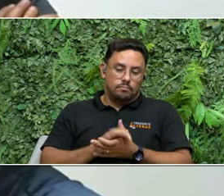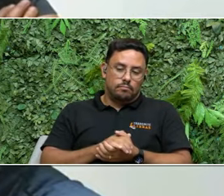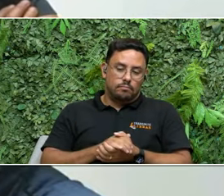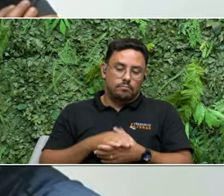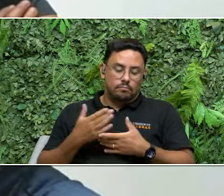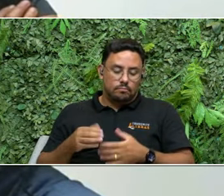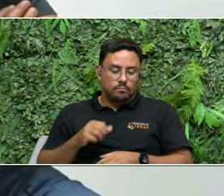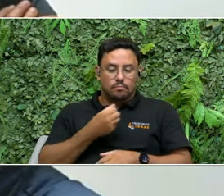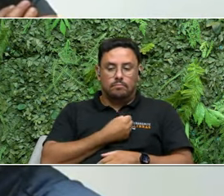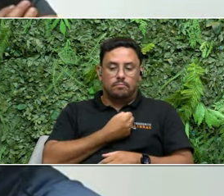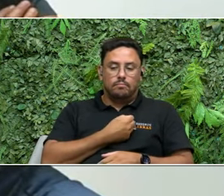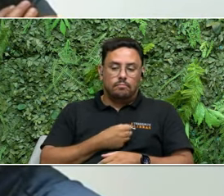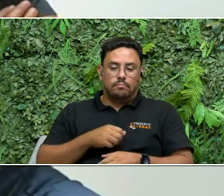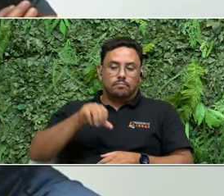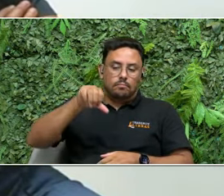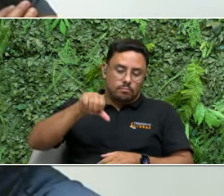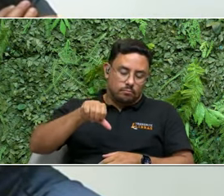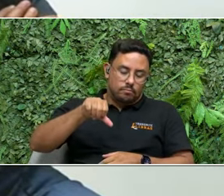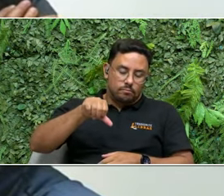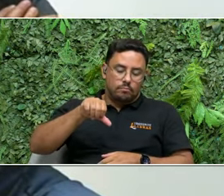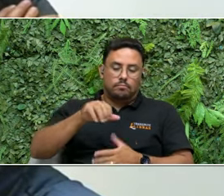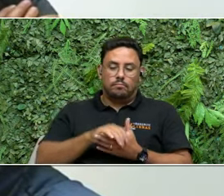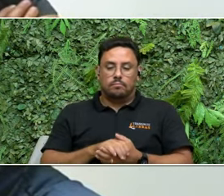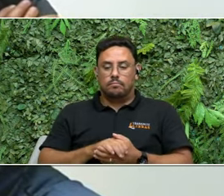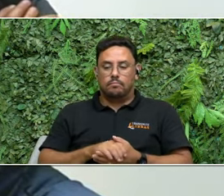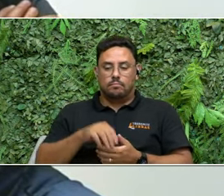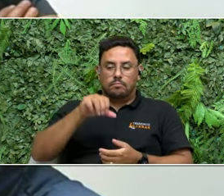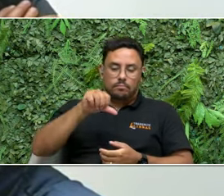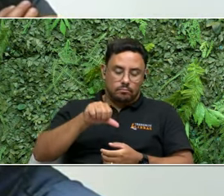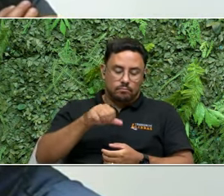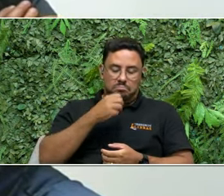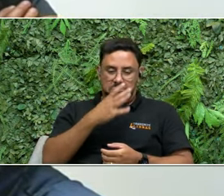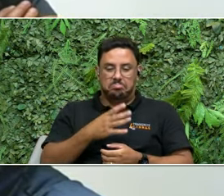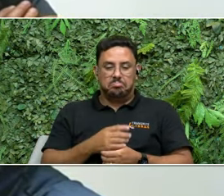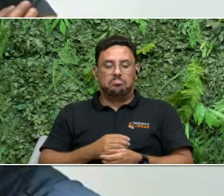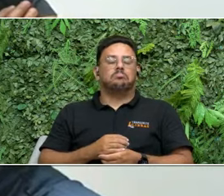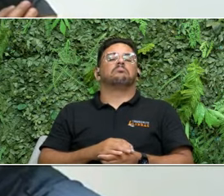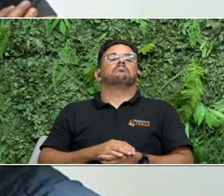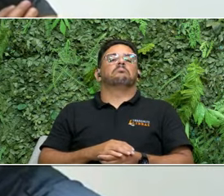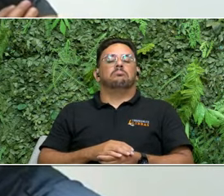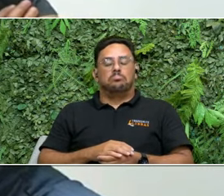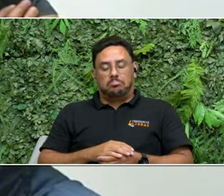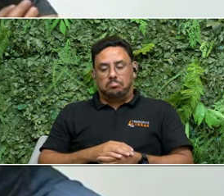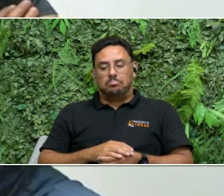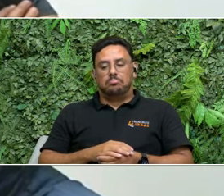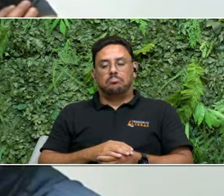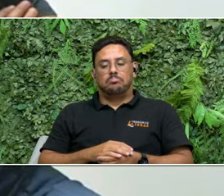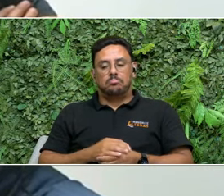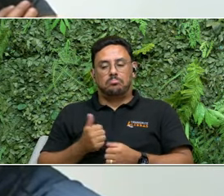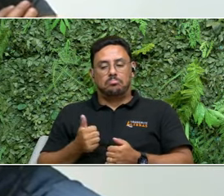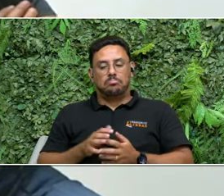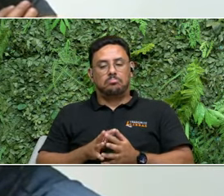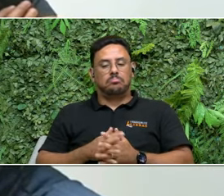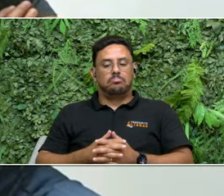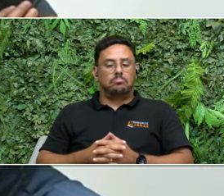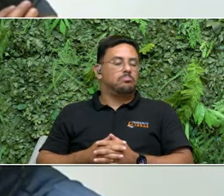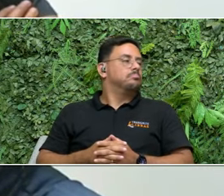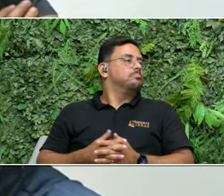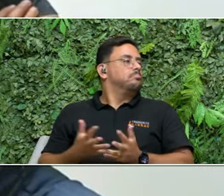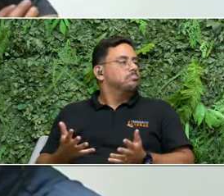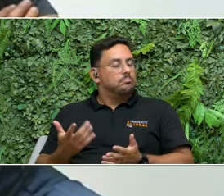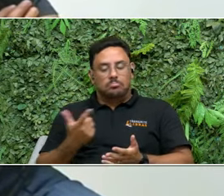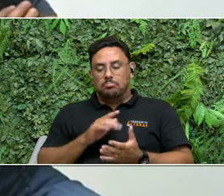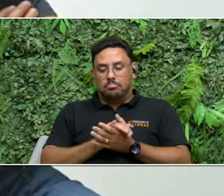então a nota para ele vai ser um nove um nove com toda autoridade tá ó nota no mas hoje hoje hoje ninguém ganhou